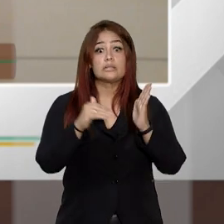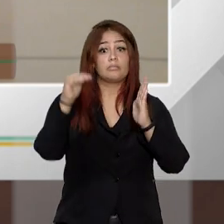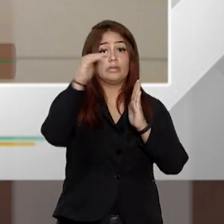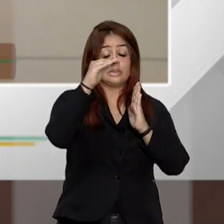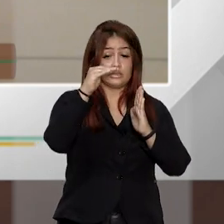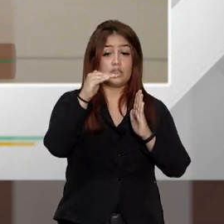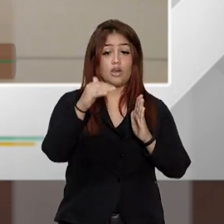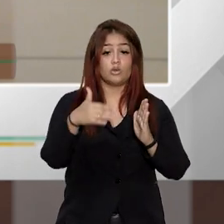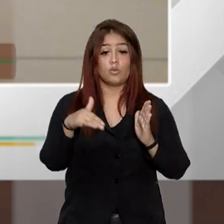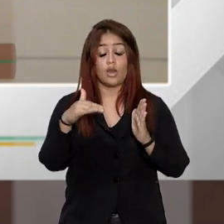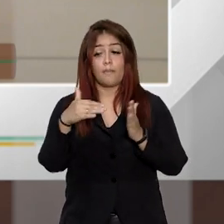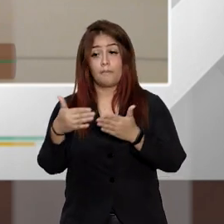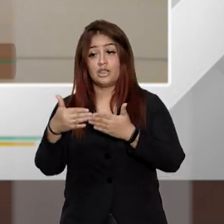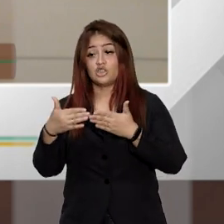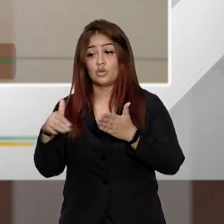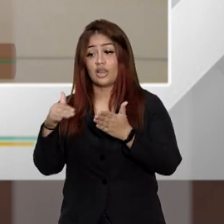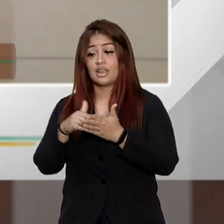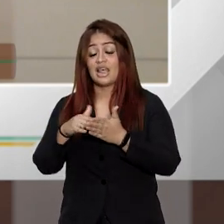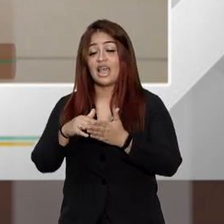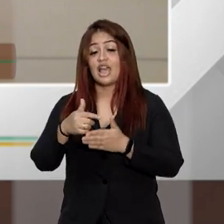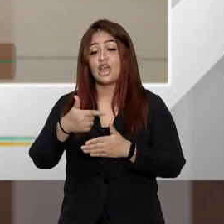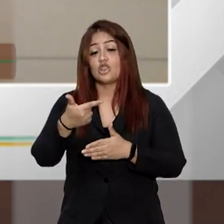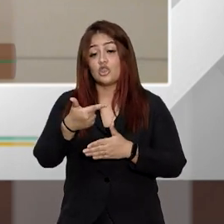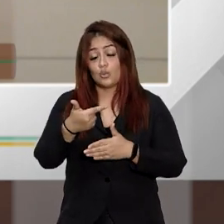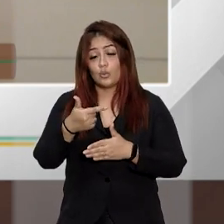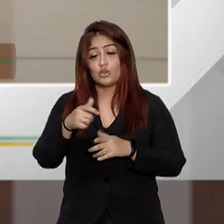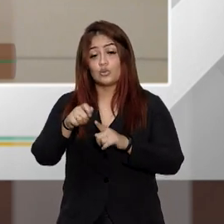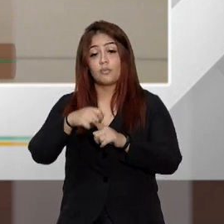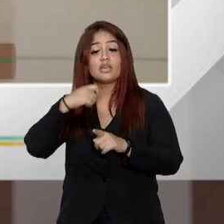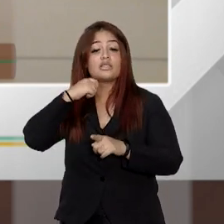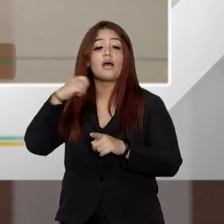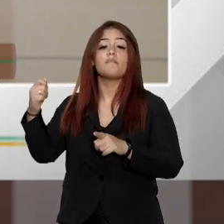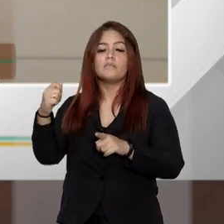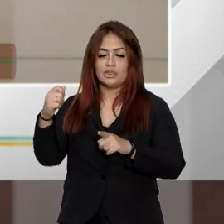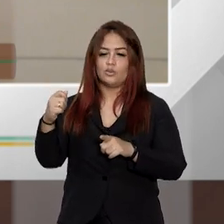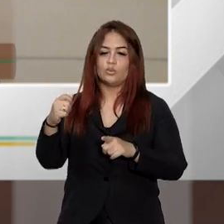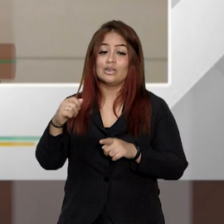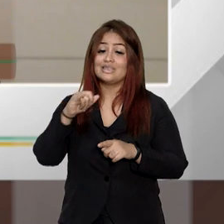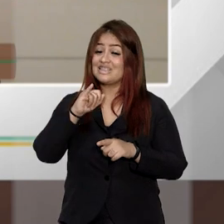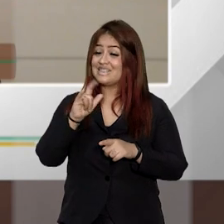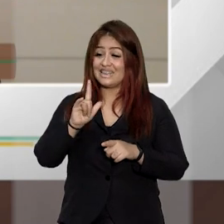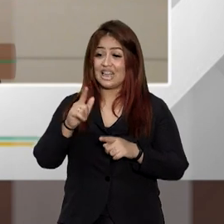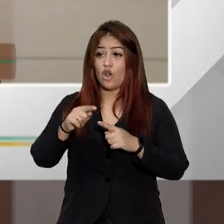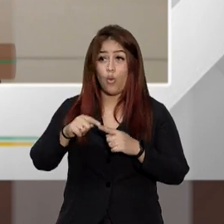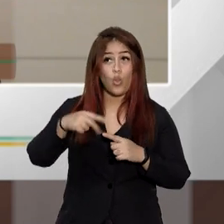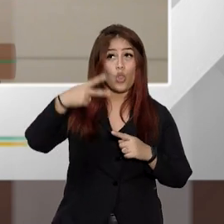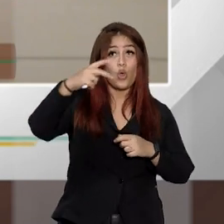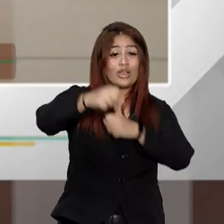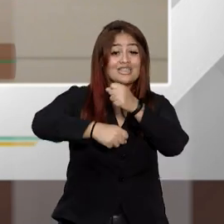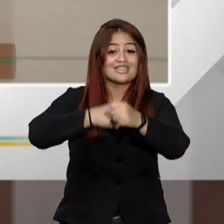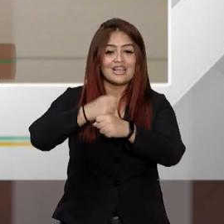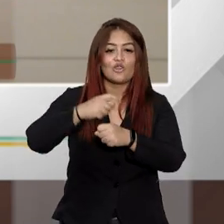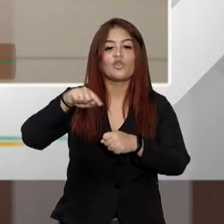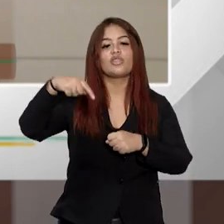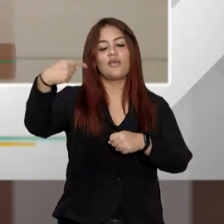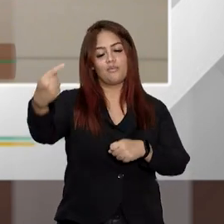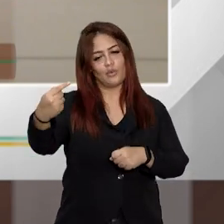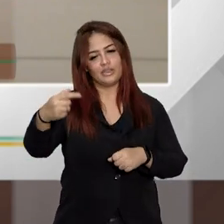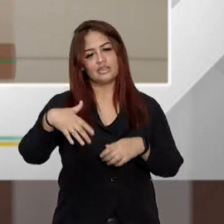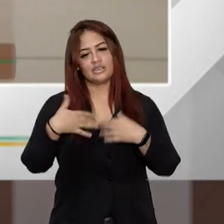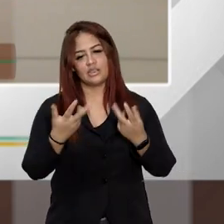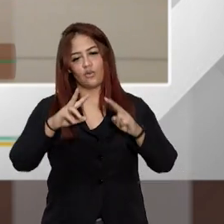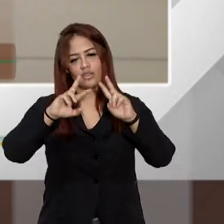abril do corrente ano, para pagamento no ano seguinte, se for após, somente 2 anos depois. Então, é justamente o que o